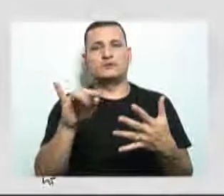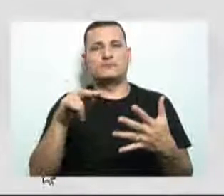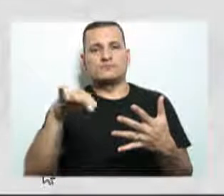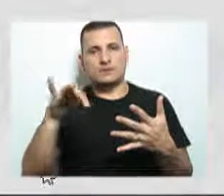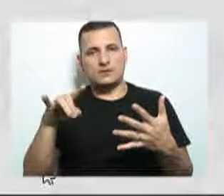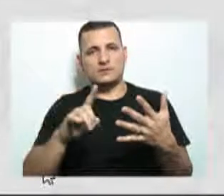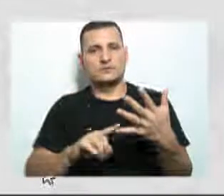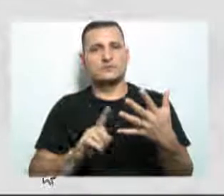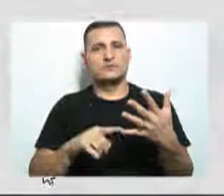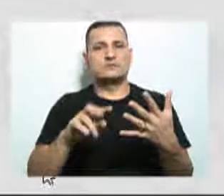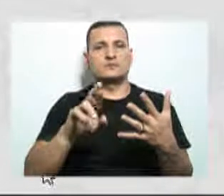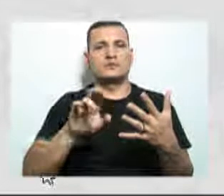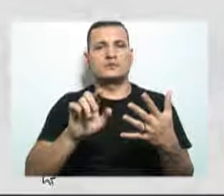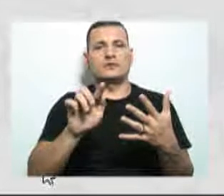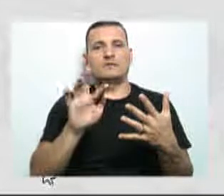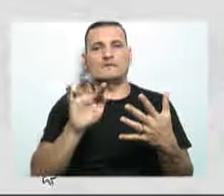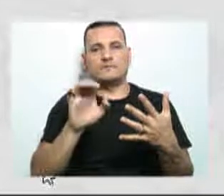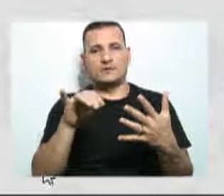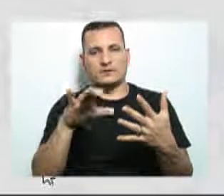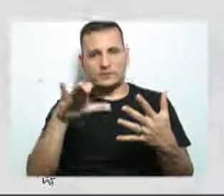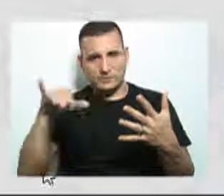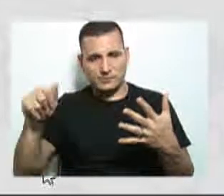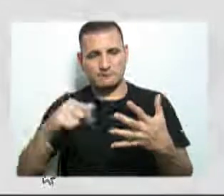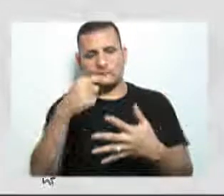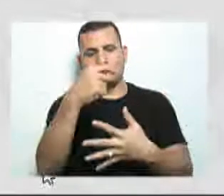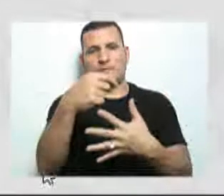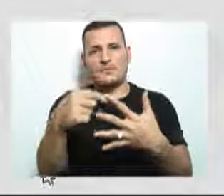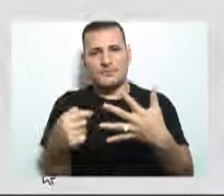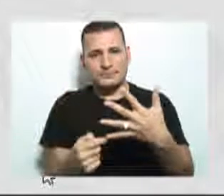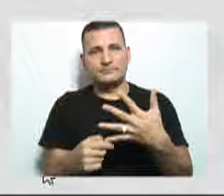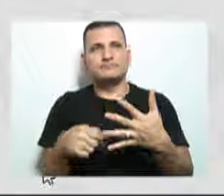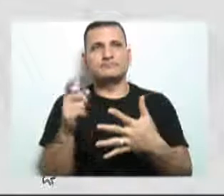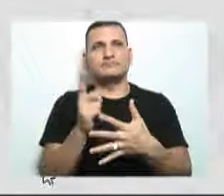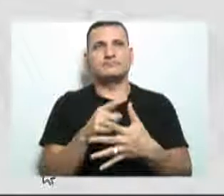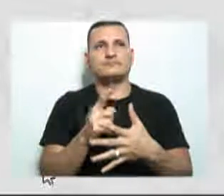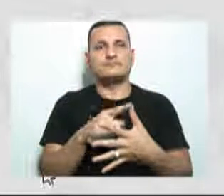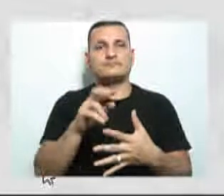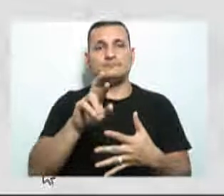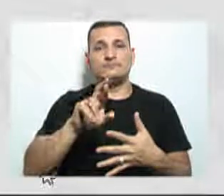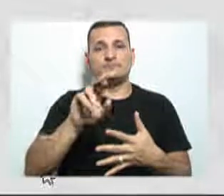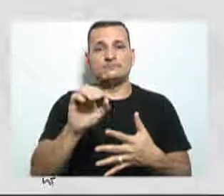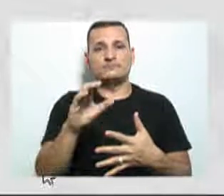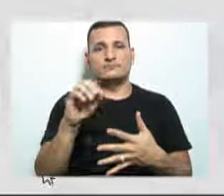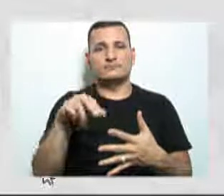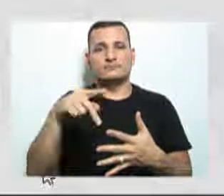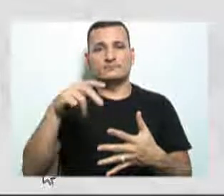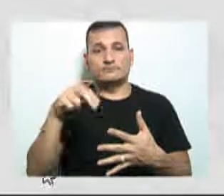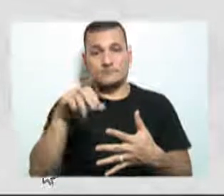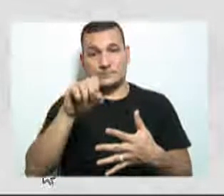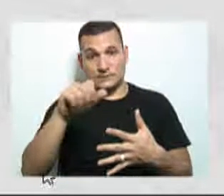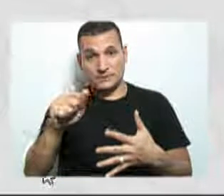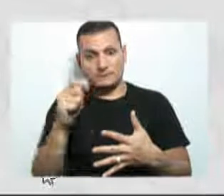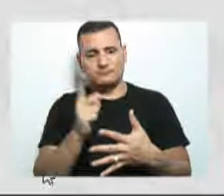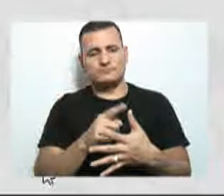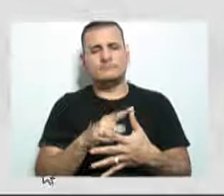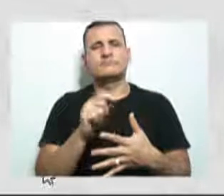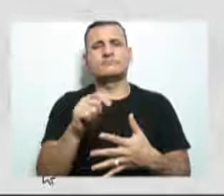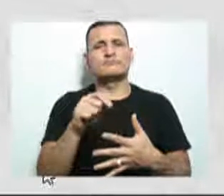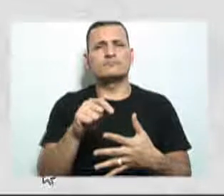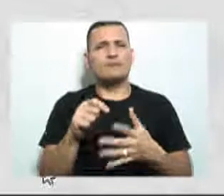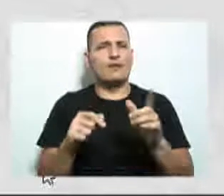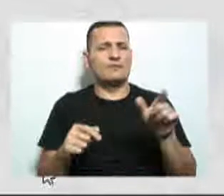legitimidade e referência. O poder de recompensa baseia-se na crença de um indivíduo